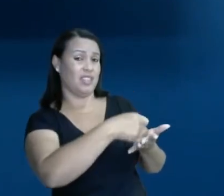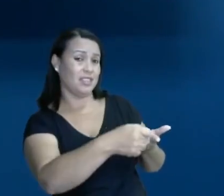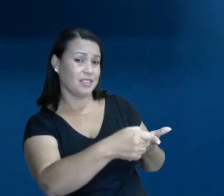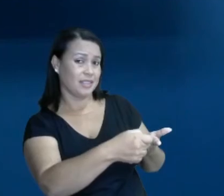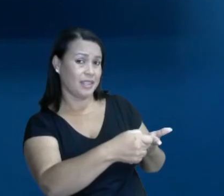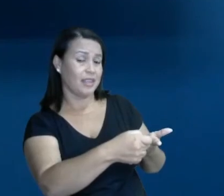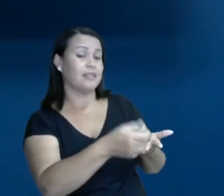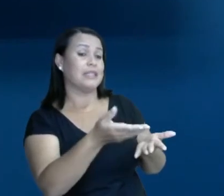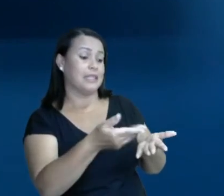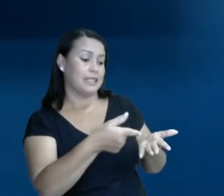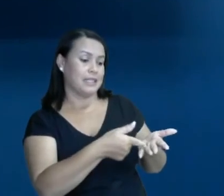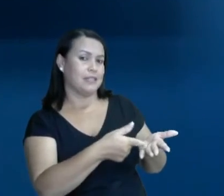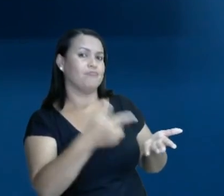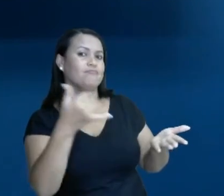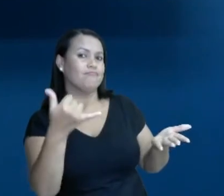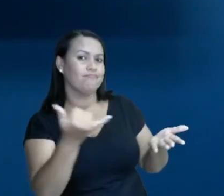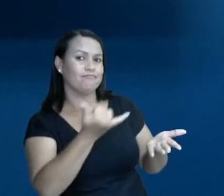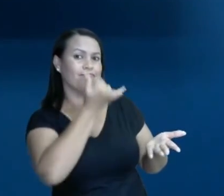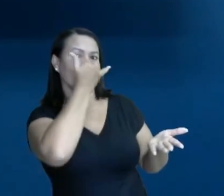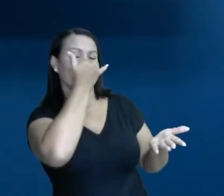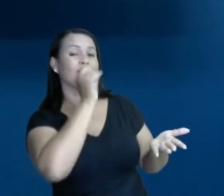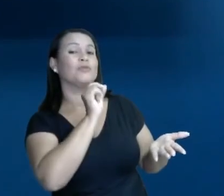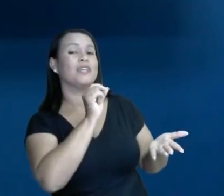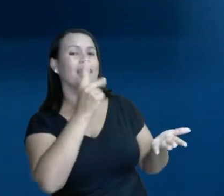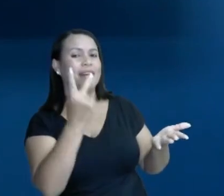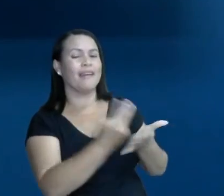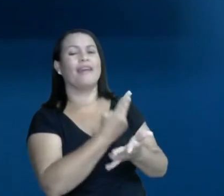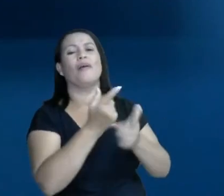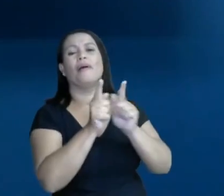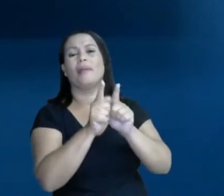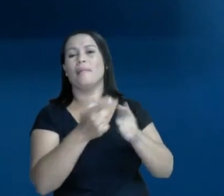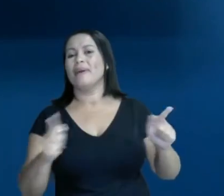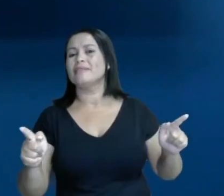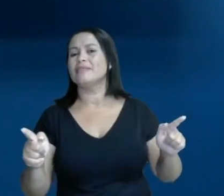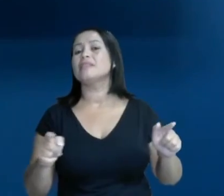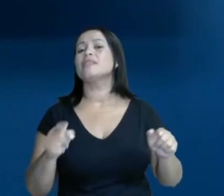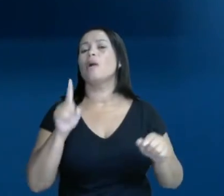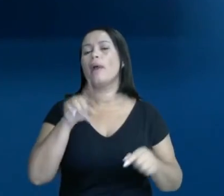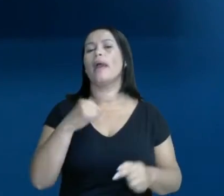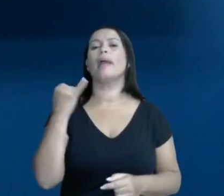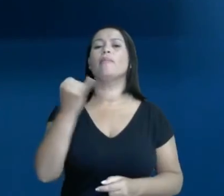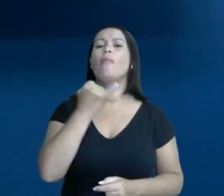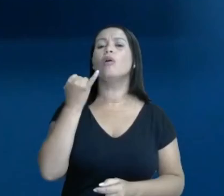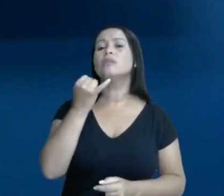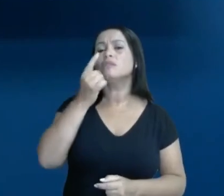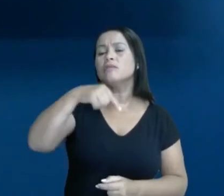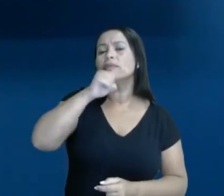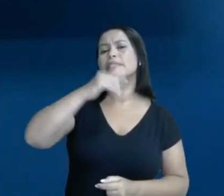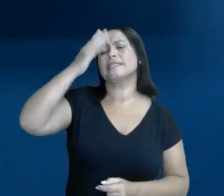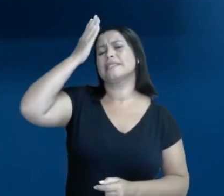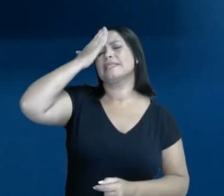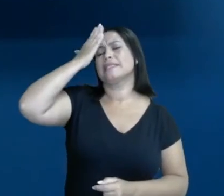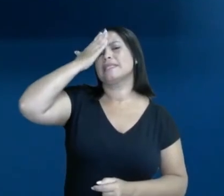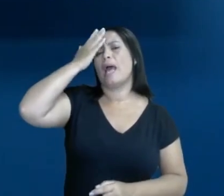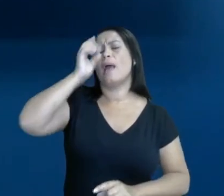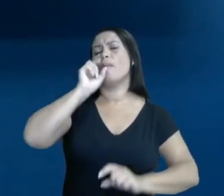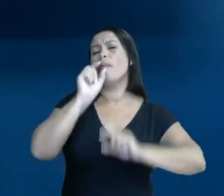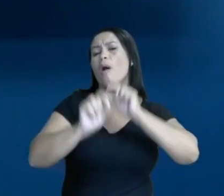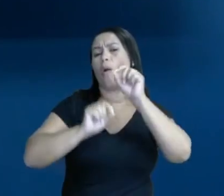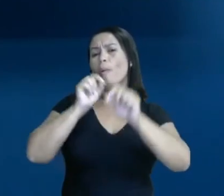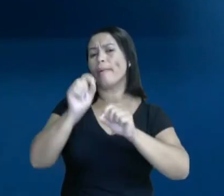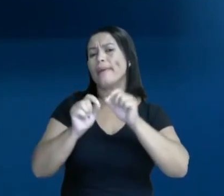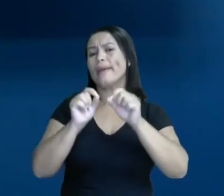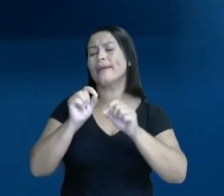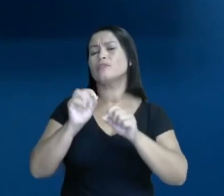nossa escrita e acaba cometendo um erro gramatical por conta disso. Então, é muito importante que vocês saibam sobre